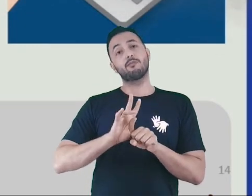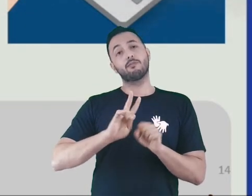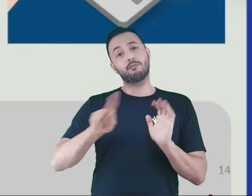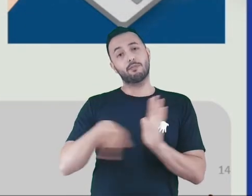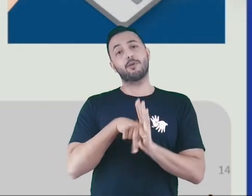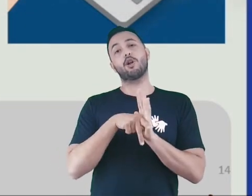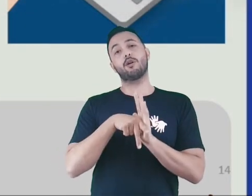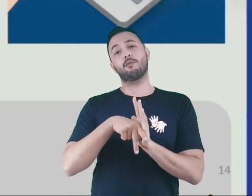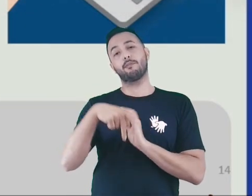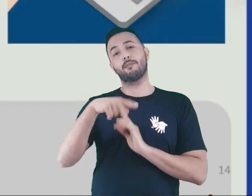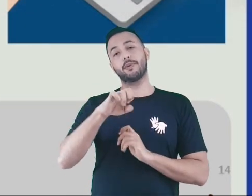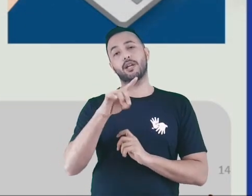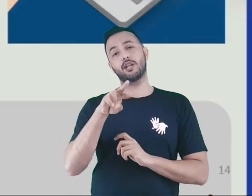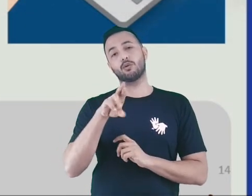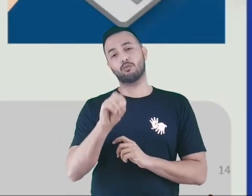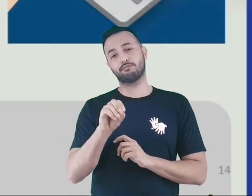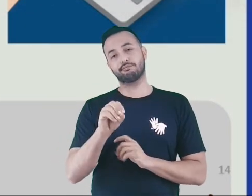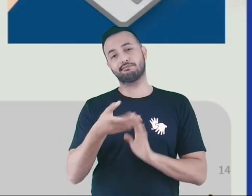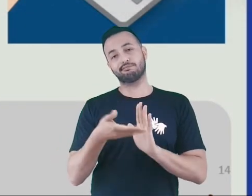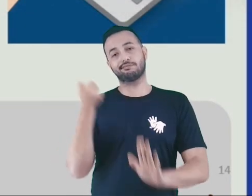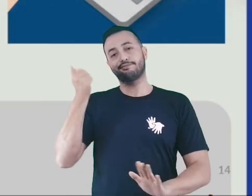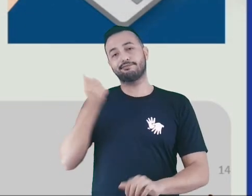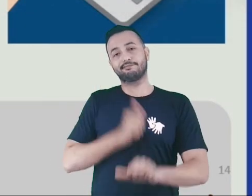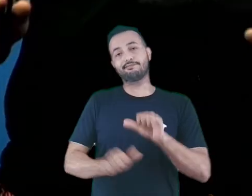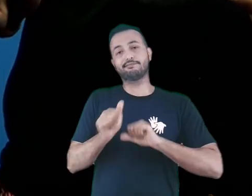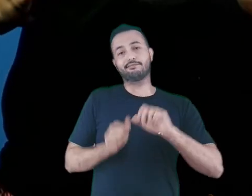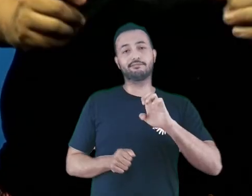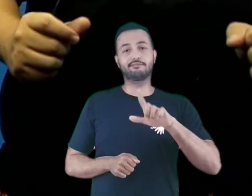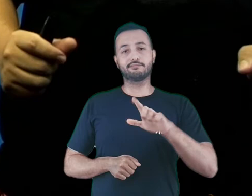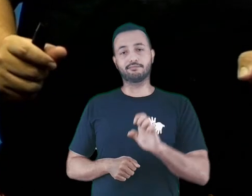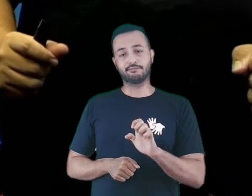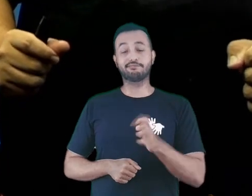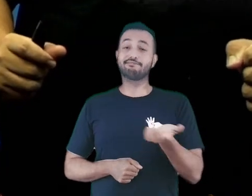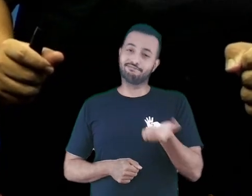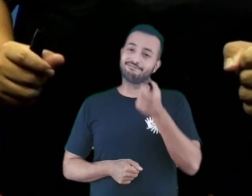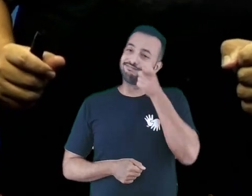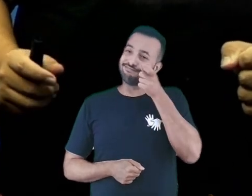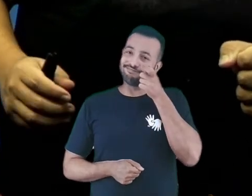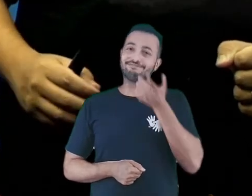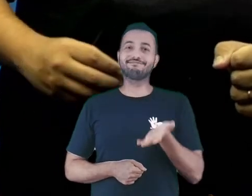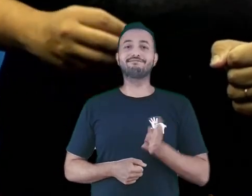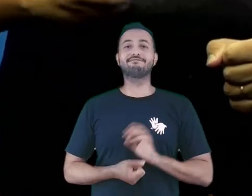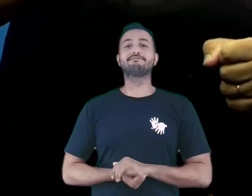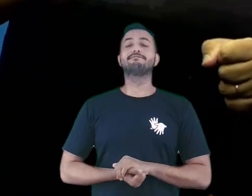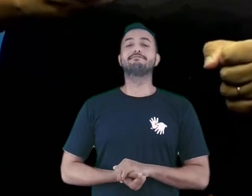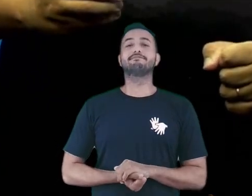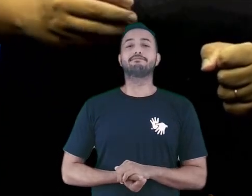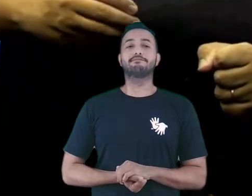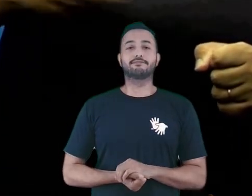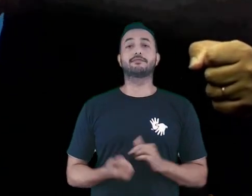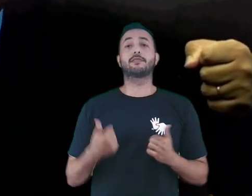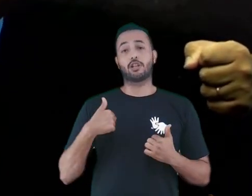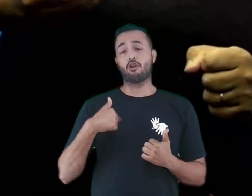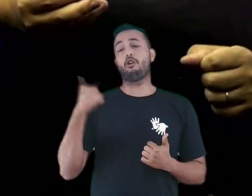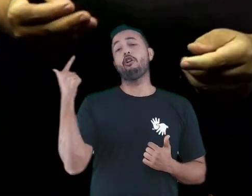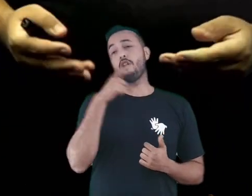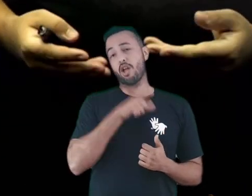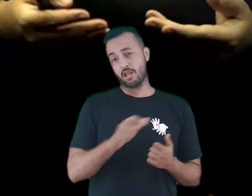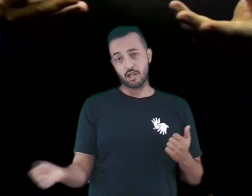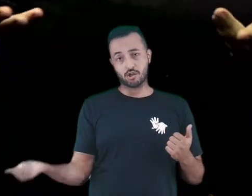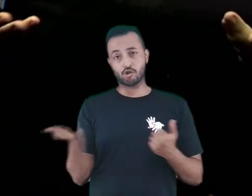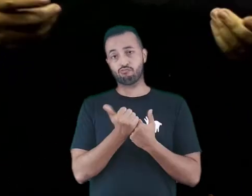próprio Pedro. Vê só, muito interessante, né, gente? Eu consigo